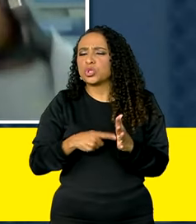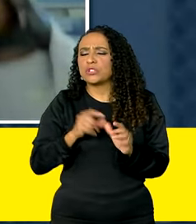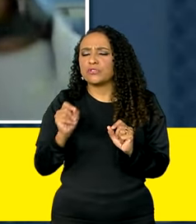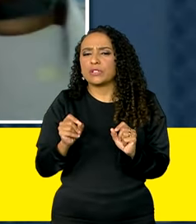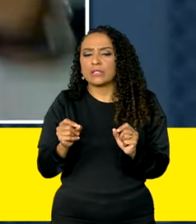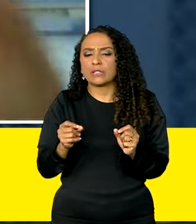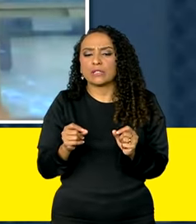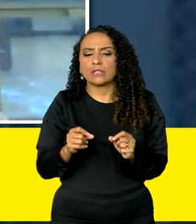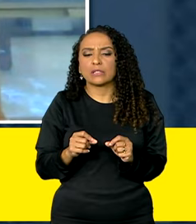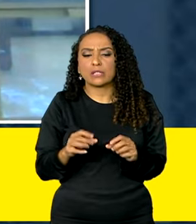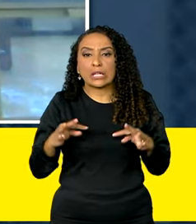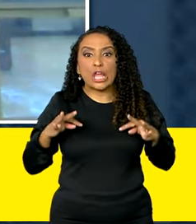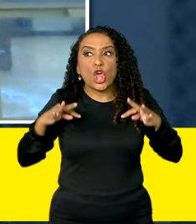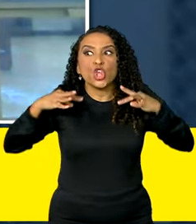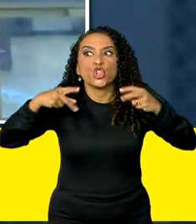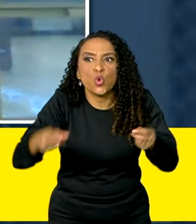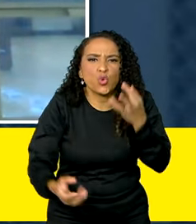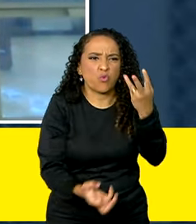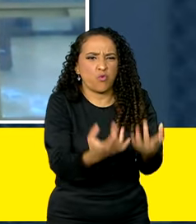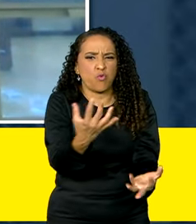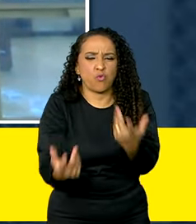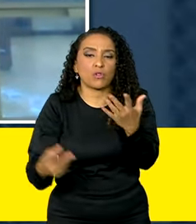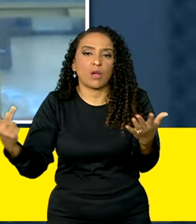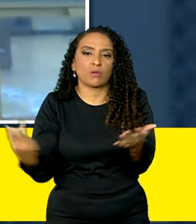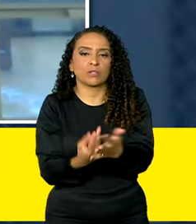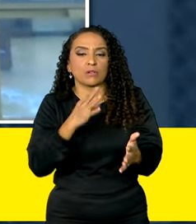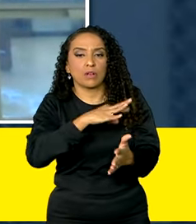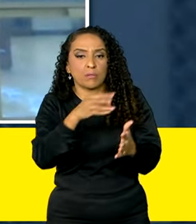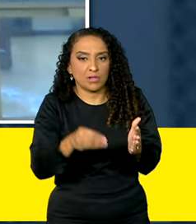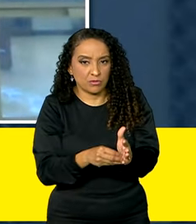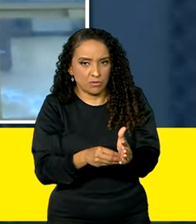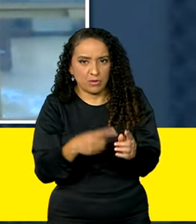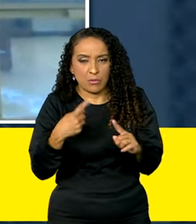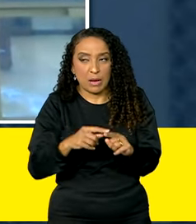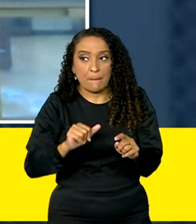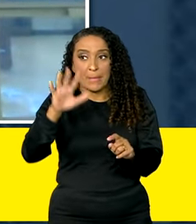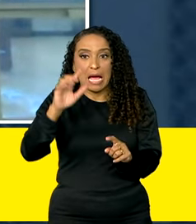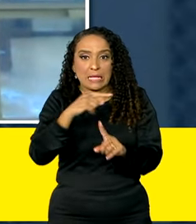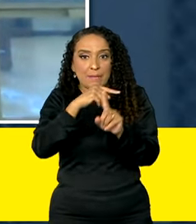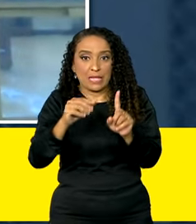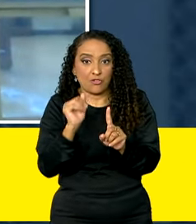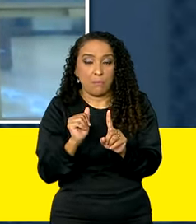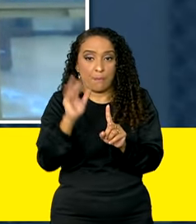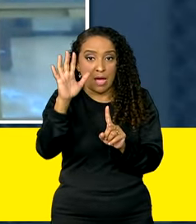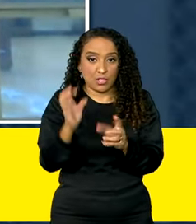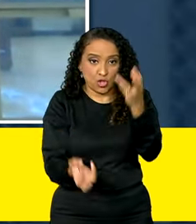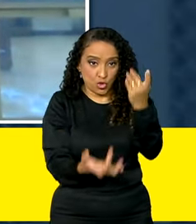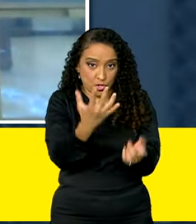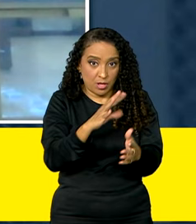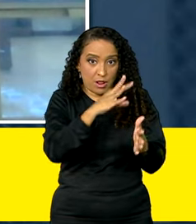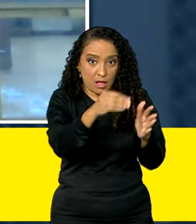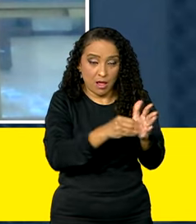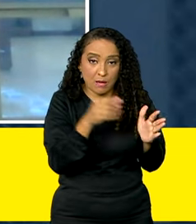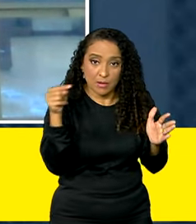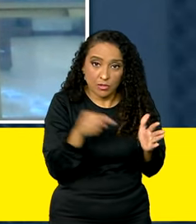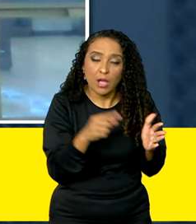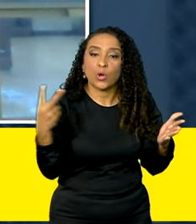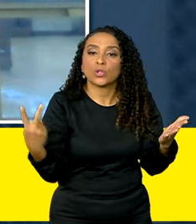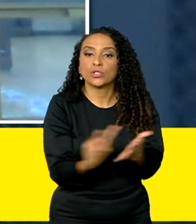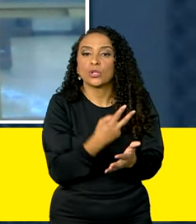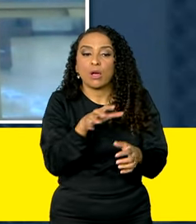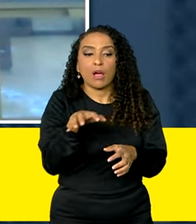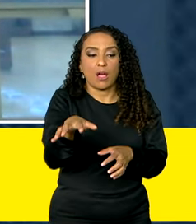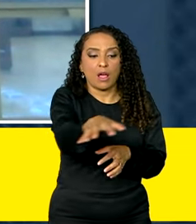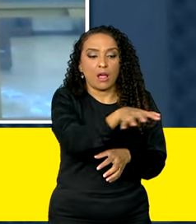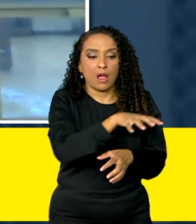que toda a queimada que aconteceu na Amazônia, até porque mais da metade dos incêndios na Amazônia aconteceram em